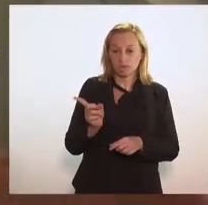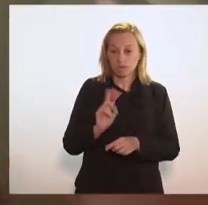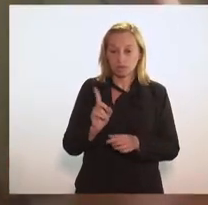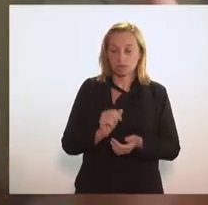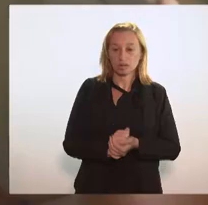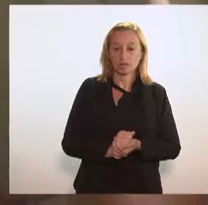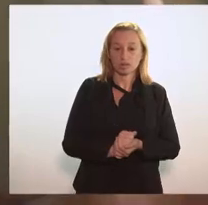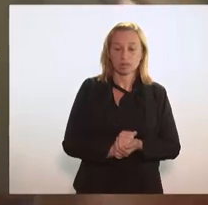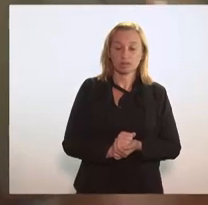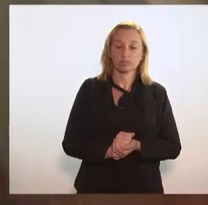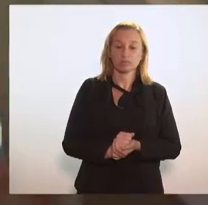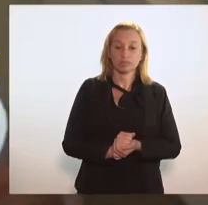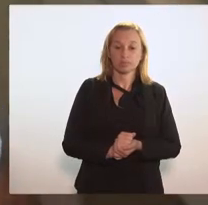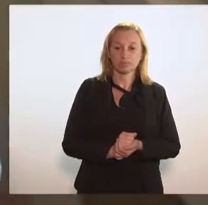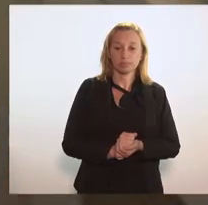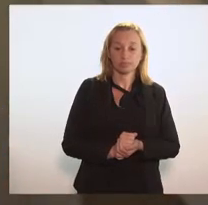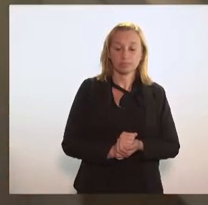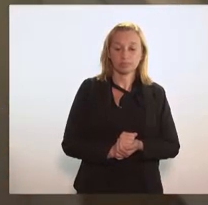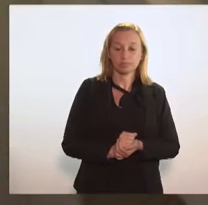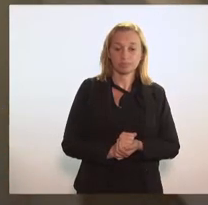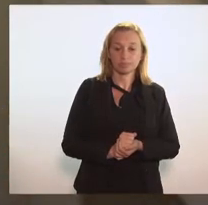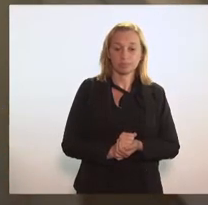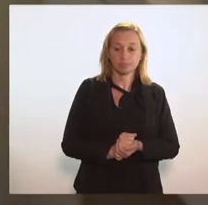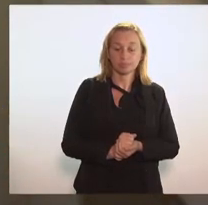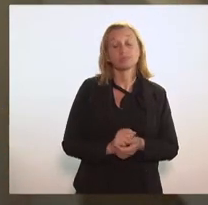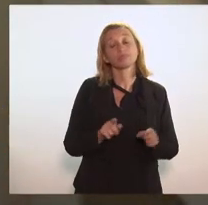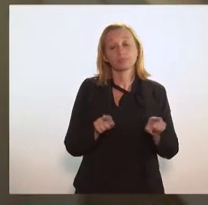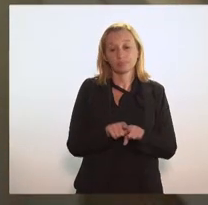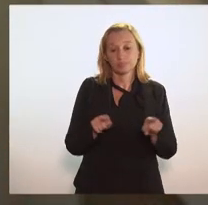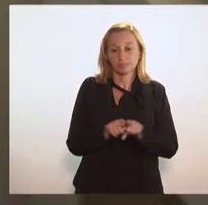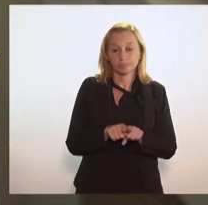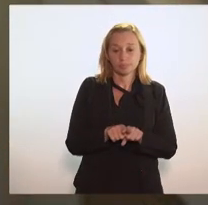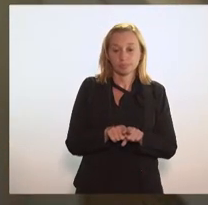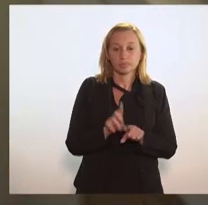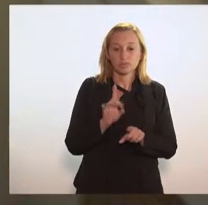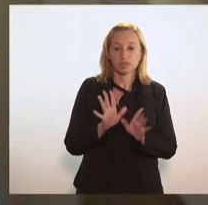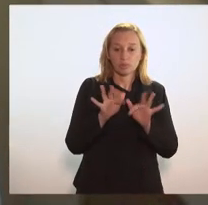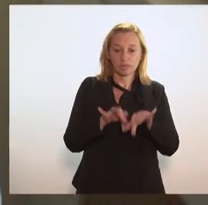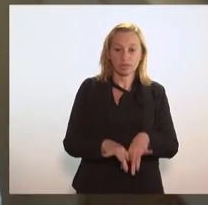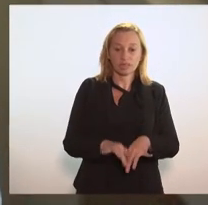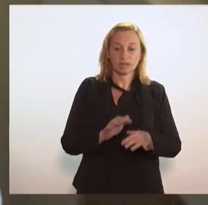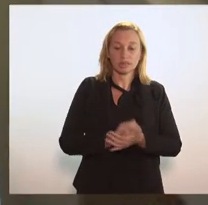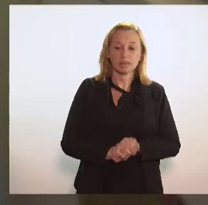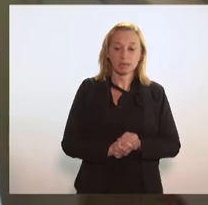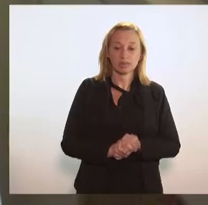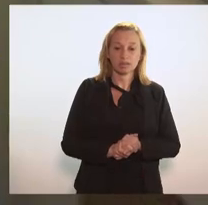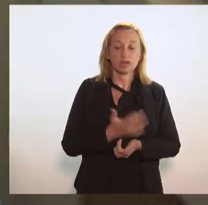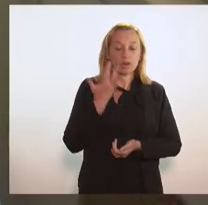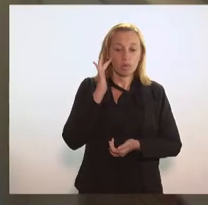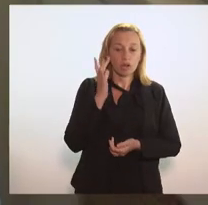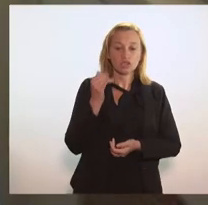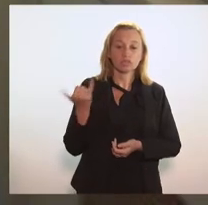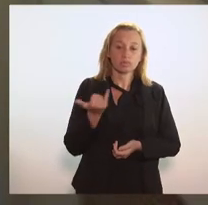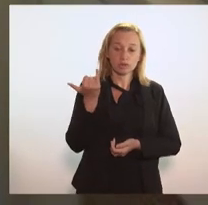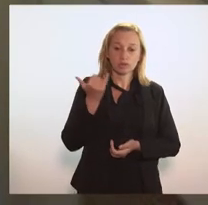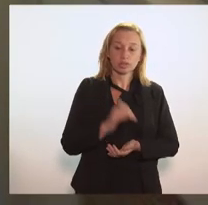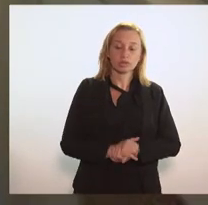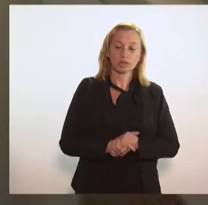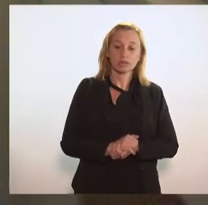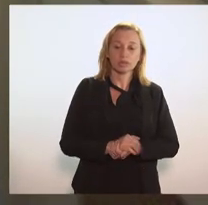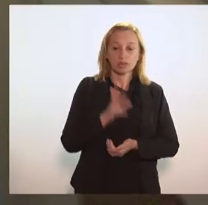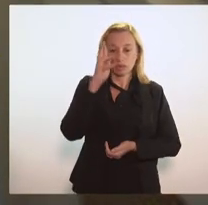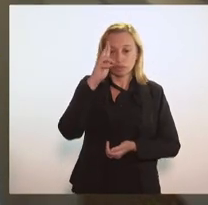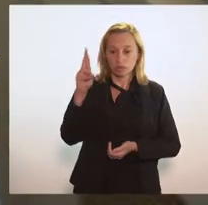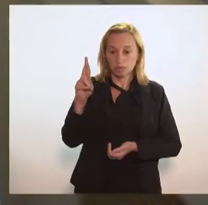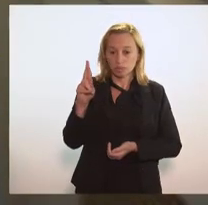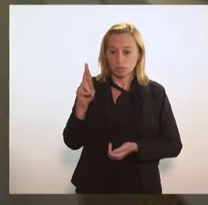divergência inconciliável ó e além do mais tô com fome eu acho que necessariamente e o